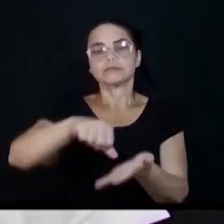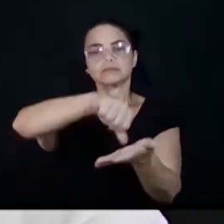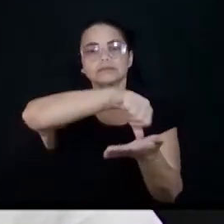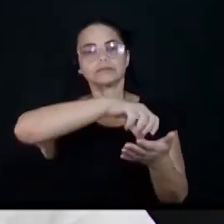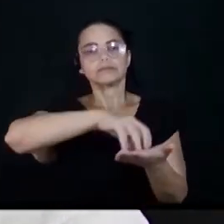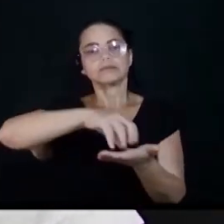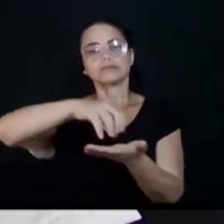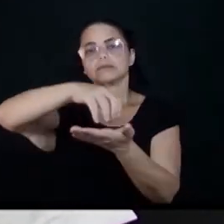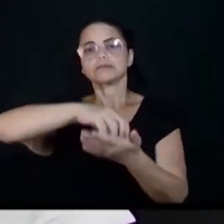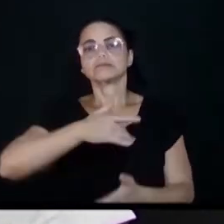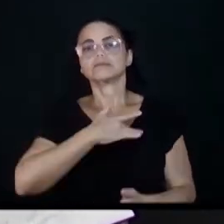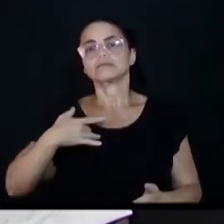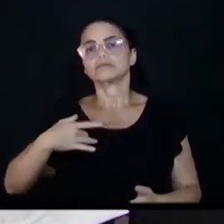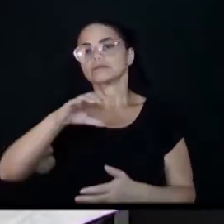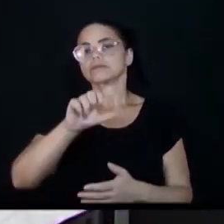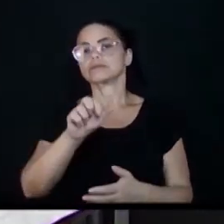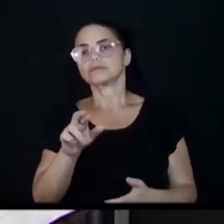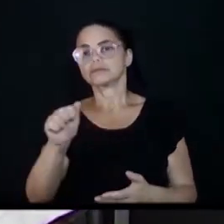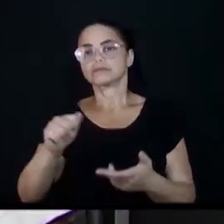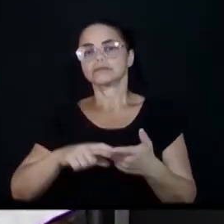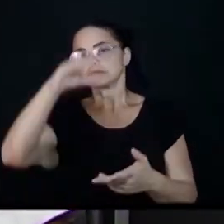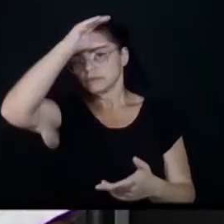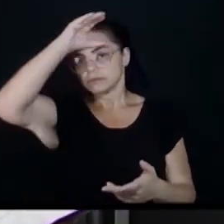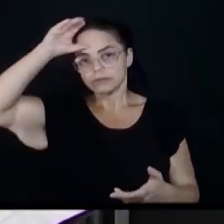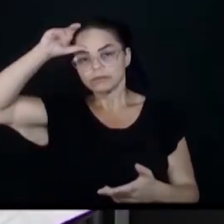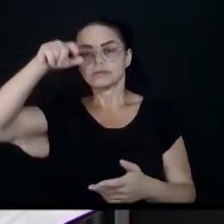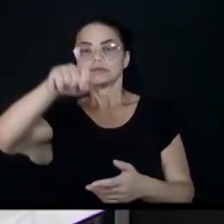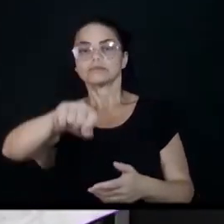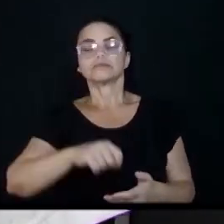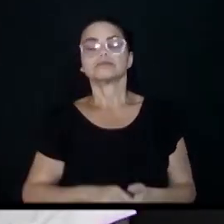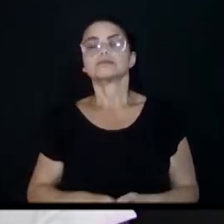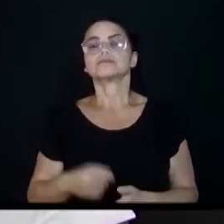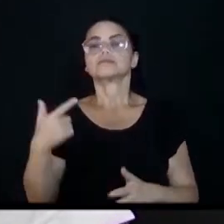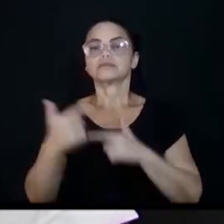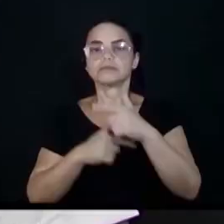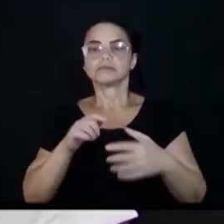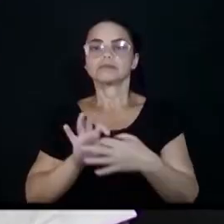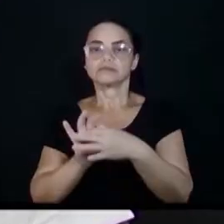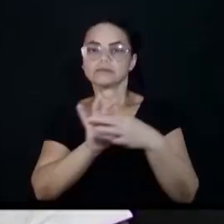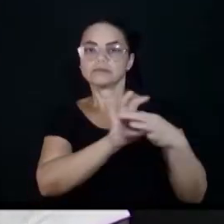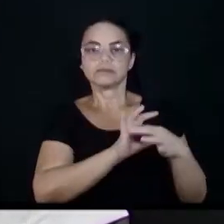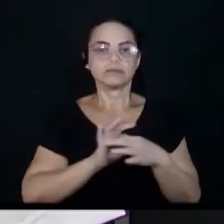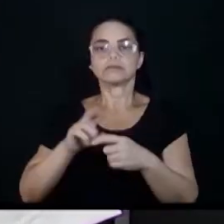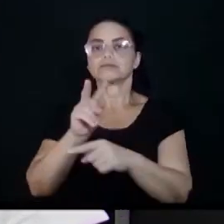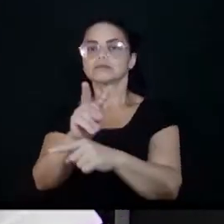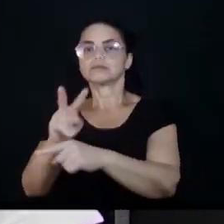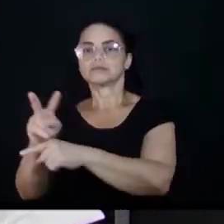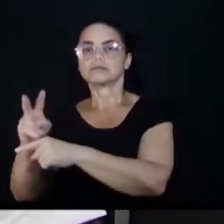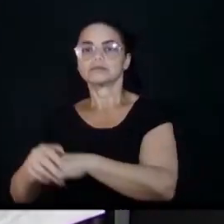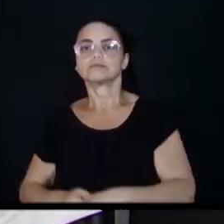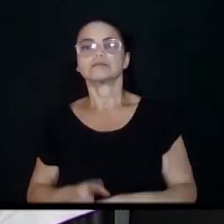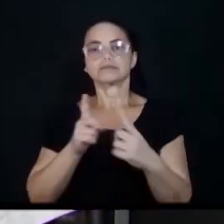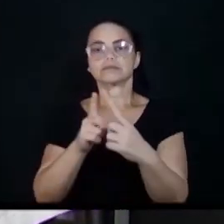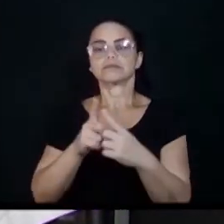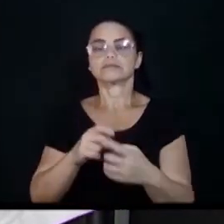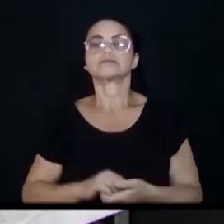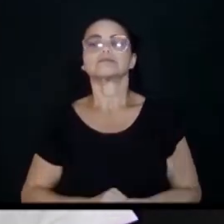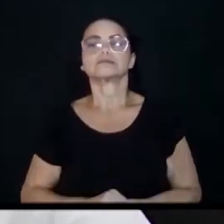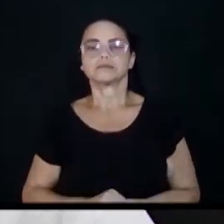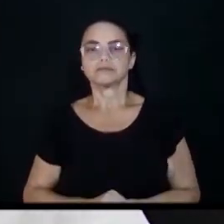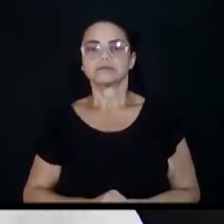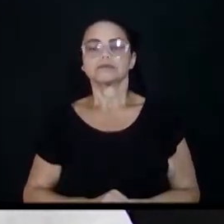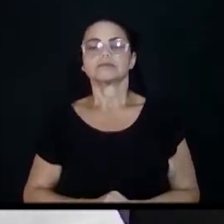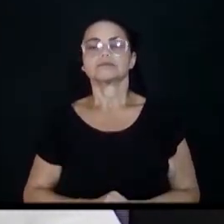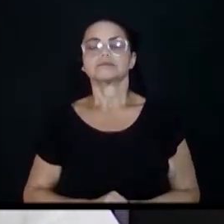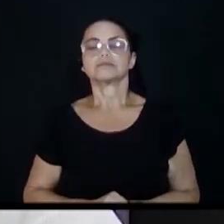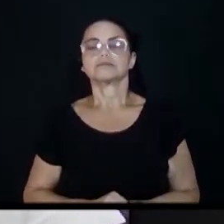o CRAS, que são serviços essenciais, parceiros nossos no cuidado com nossos atendidos. Você falou sobre